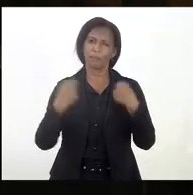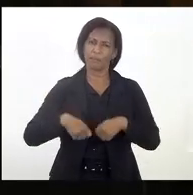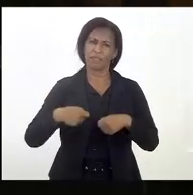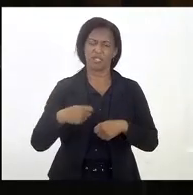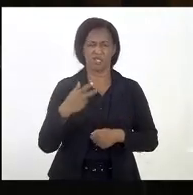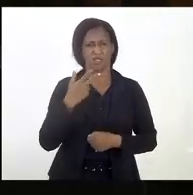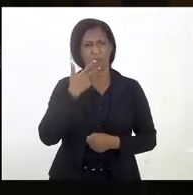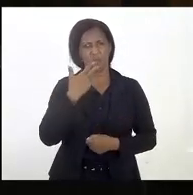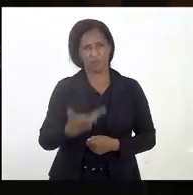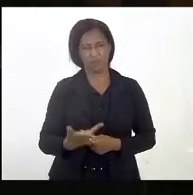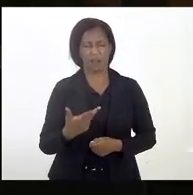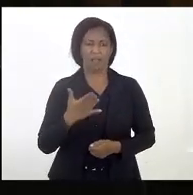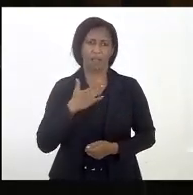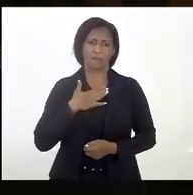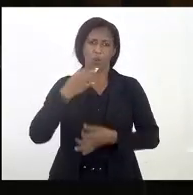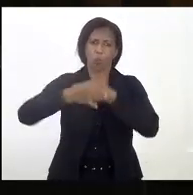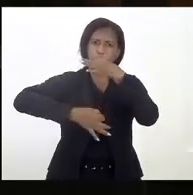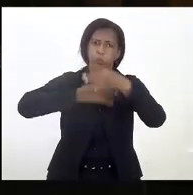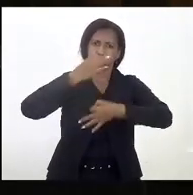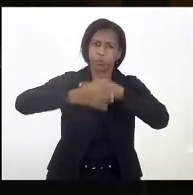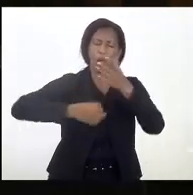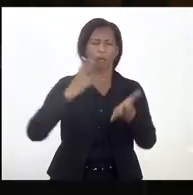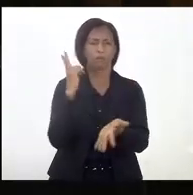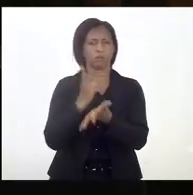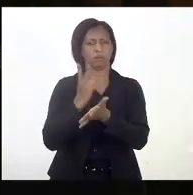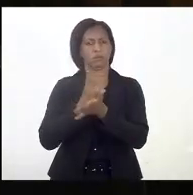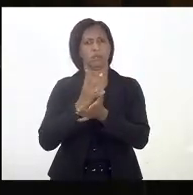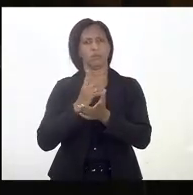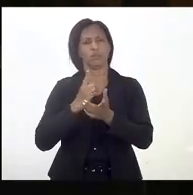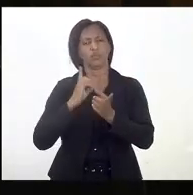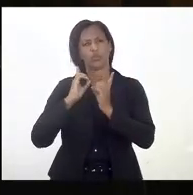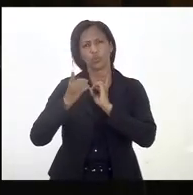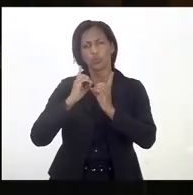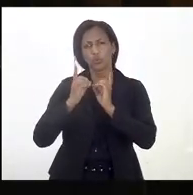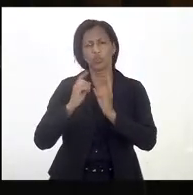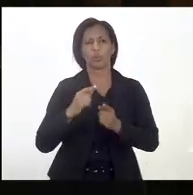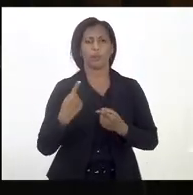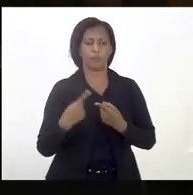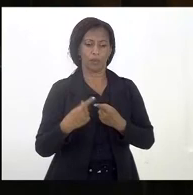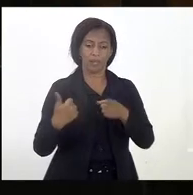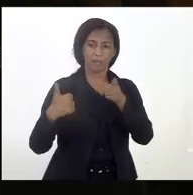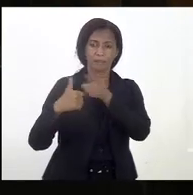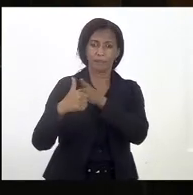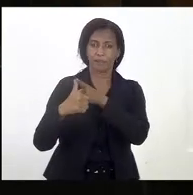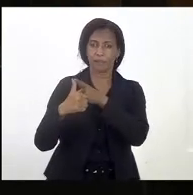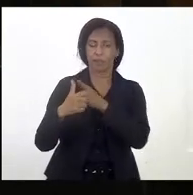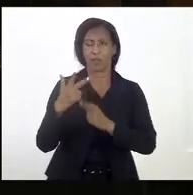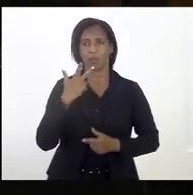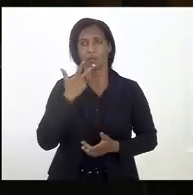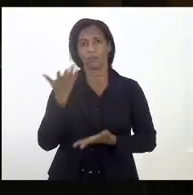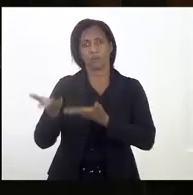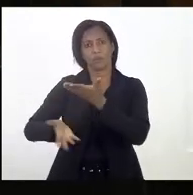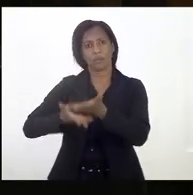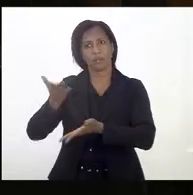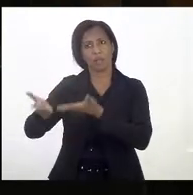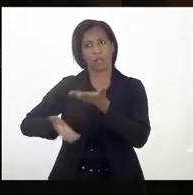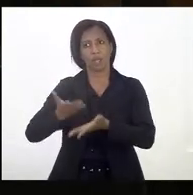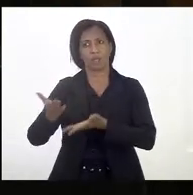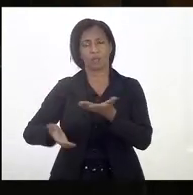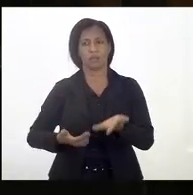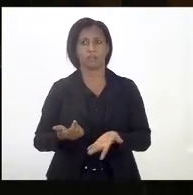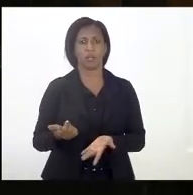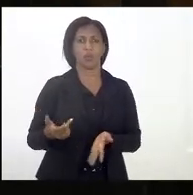meu parecer as minhas impressões um tema que eu tenho discutido o sentido de que em primeiro lugar não se trata do armamento